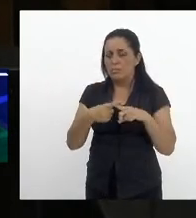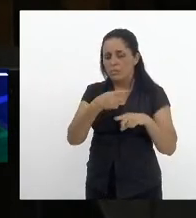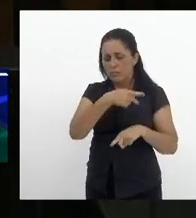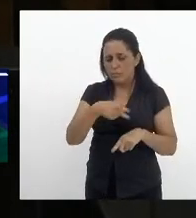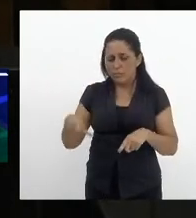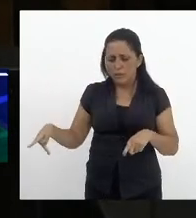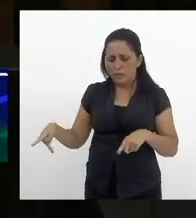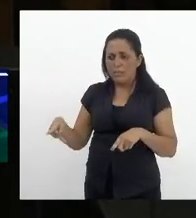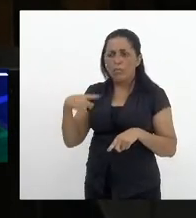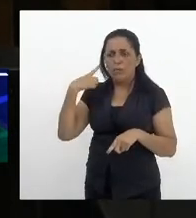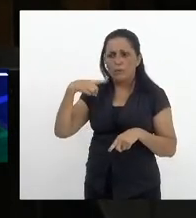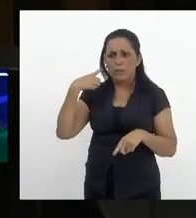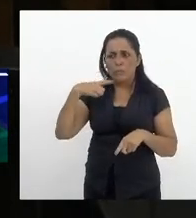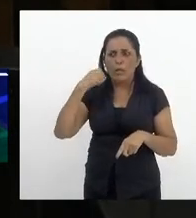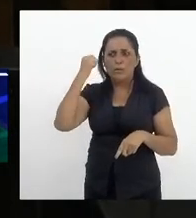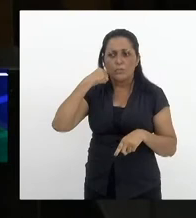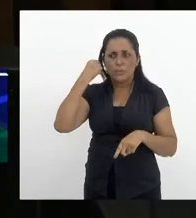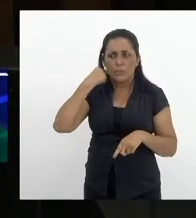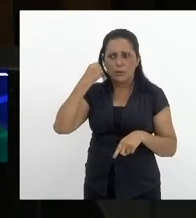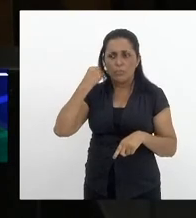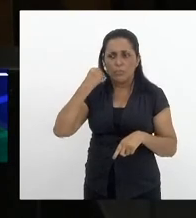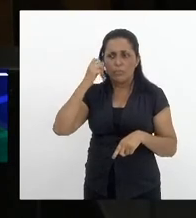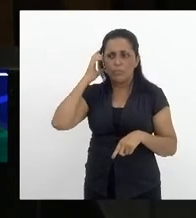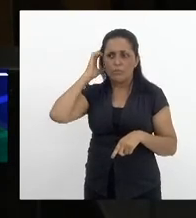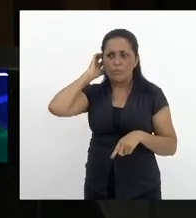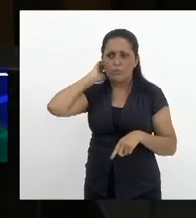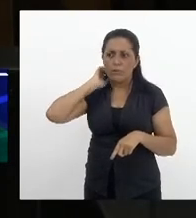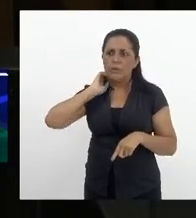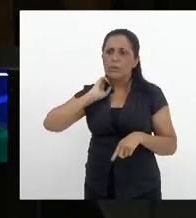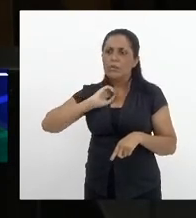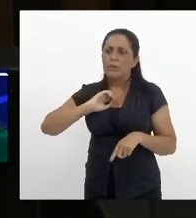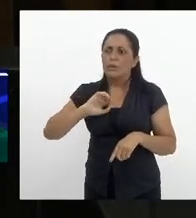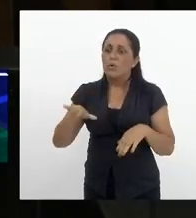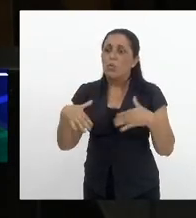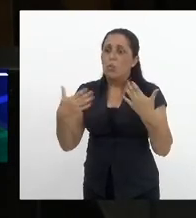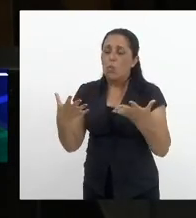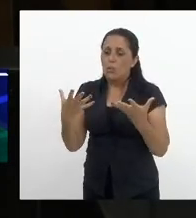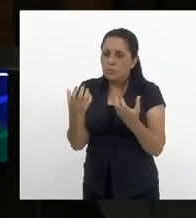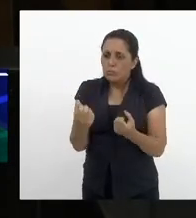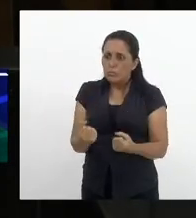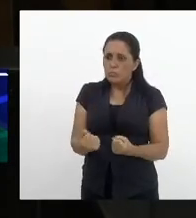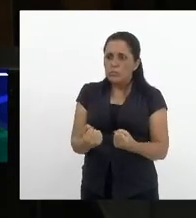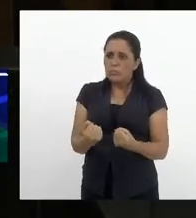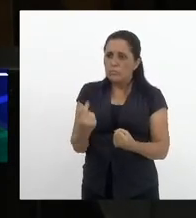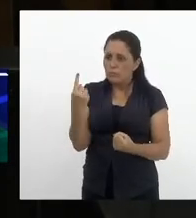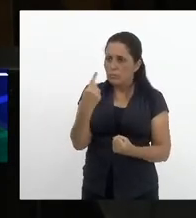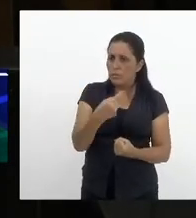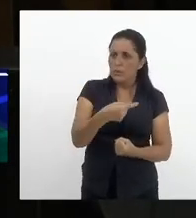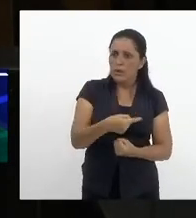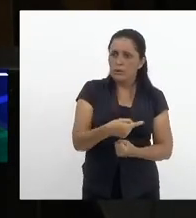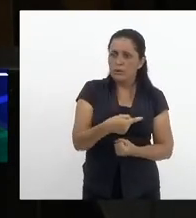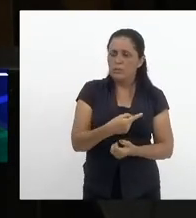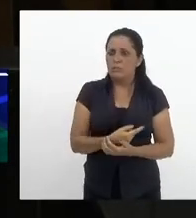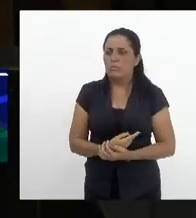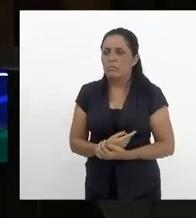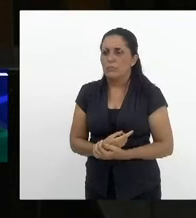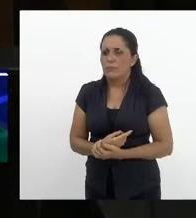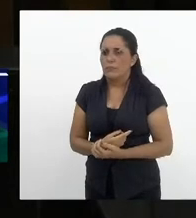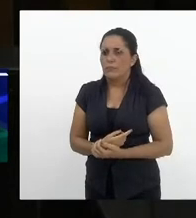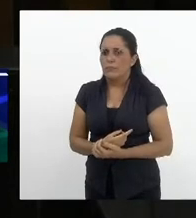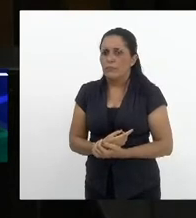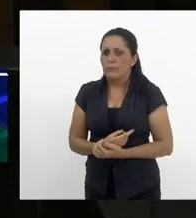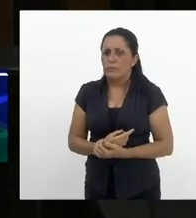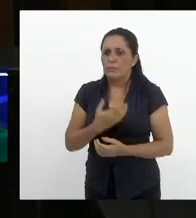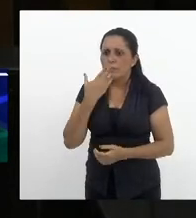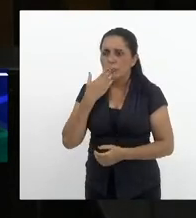um deputado, um senador, quando assume o seu mandato, ele